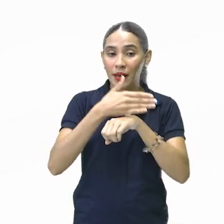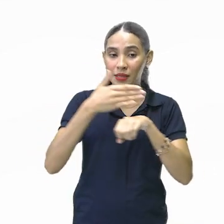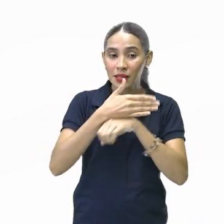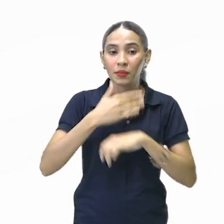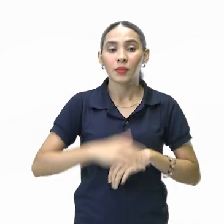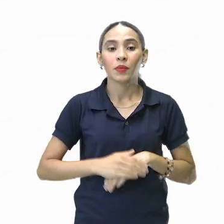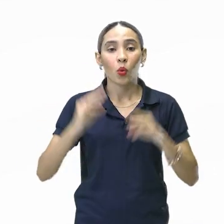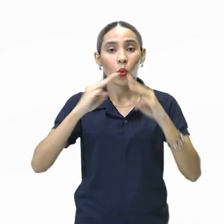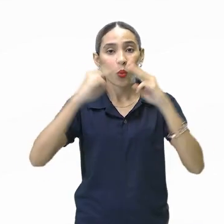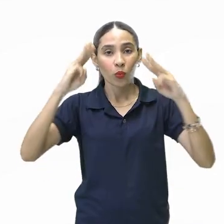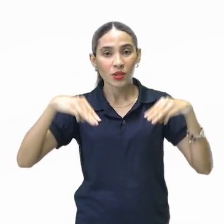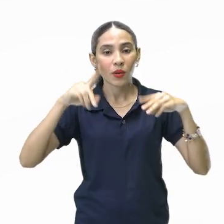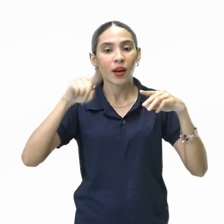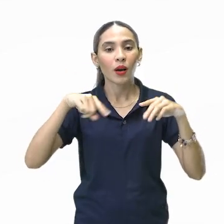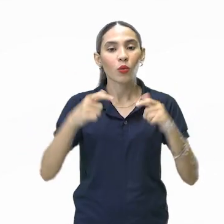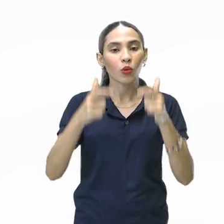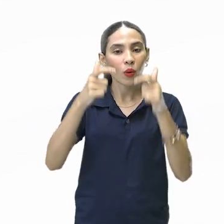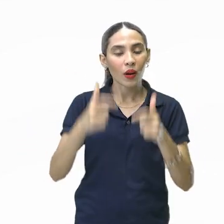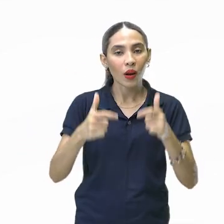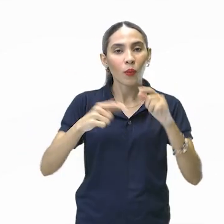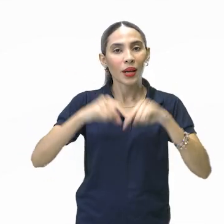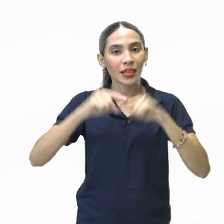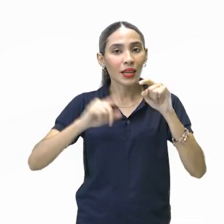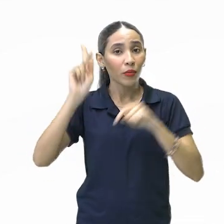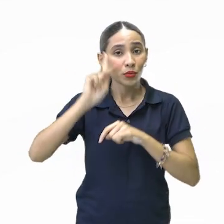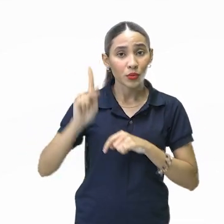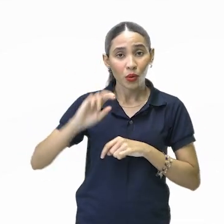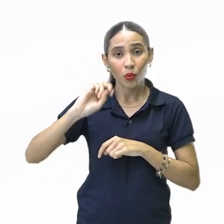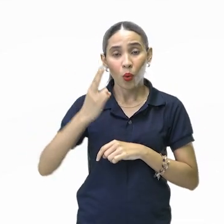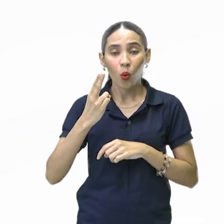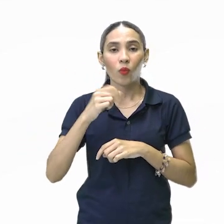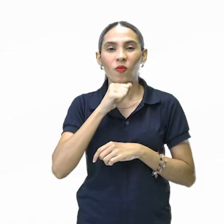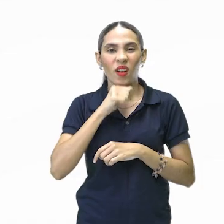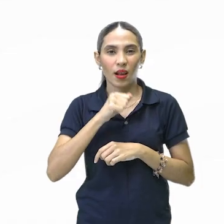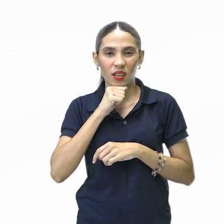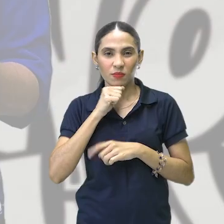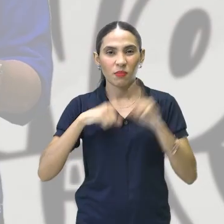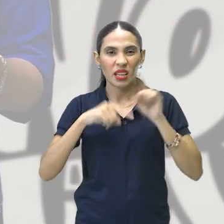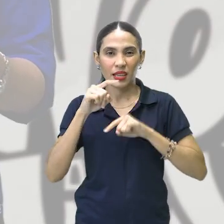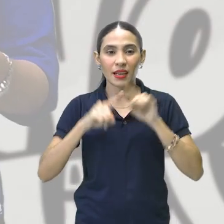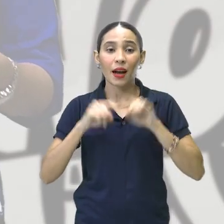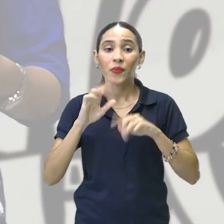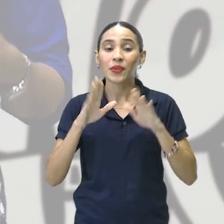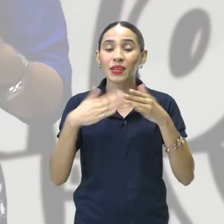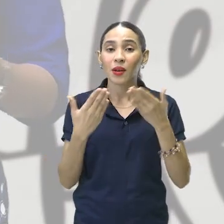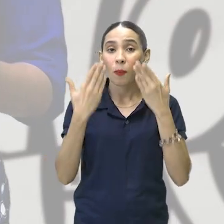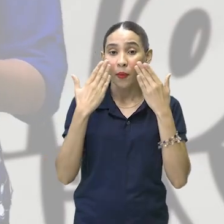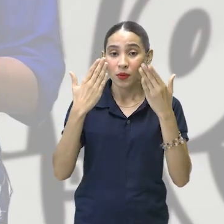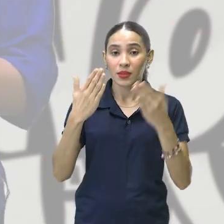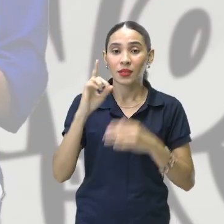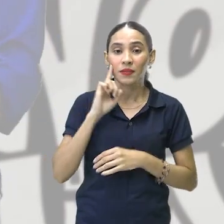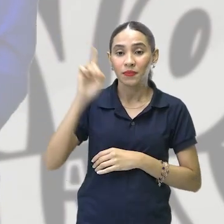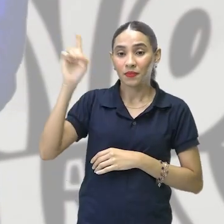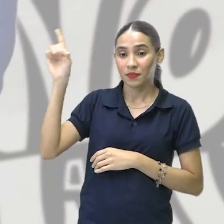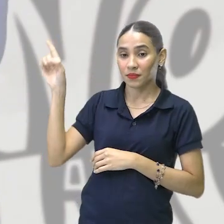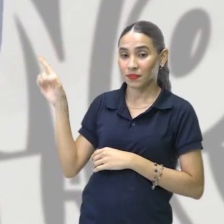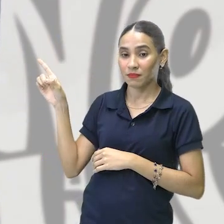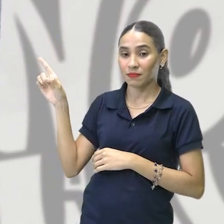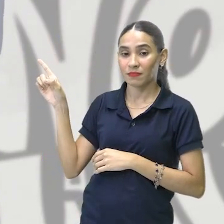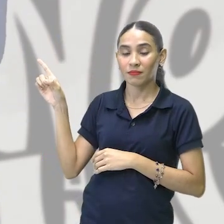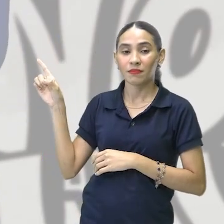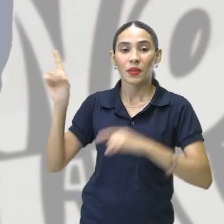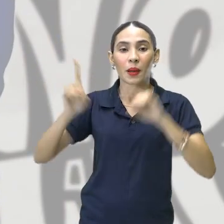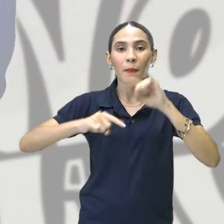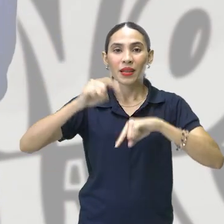participa? O museu é um lugar de objetos históricos ou coisas do passado? Vamos mostrar agora para vocês aqui